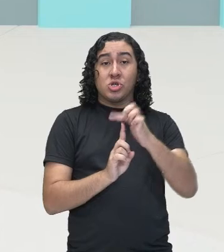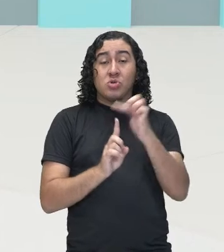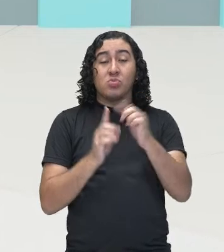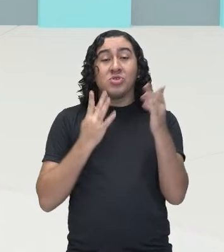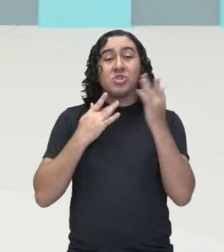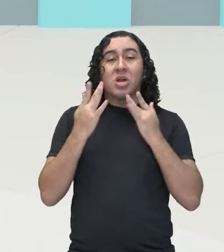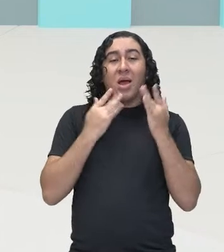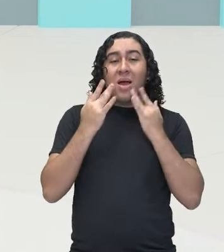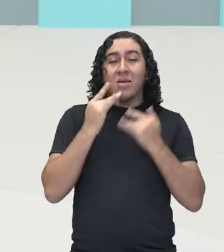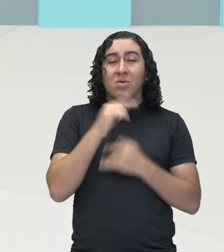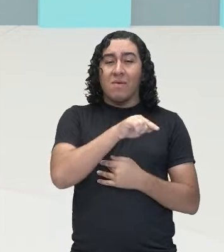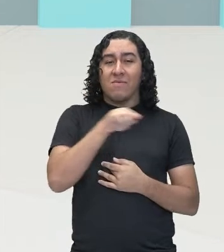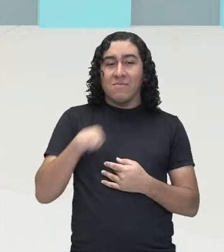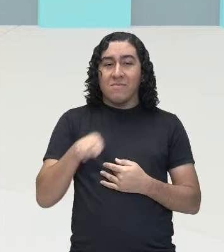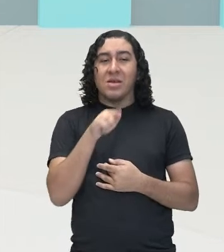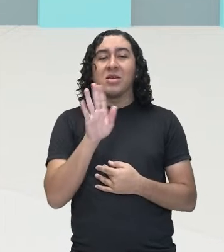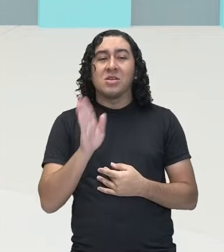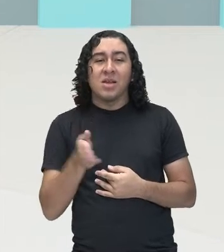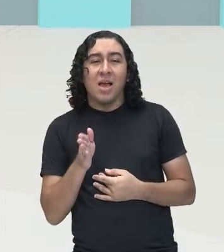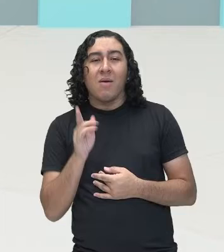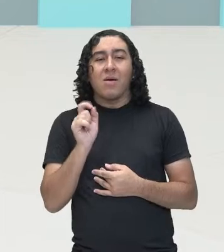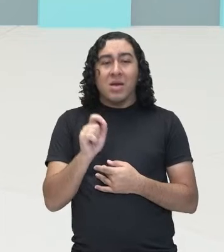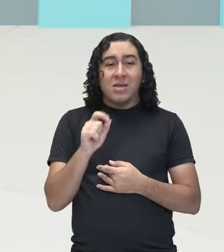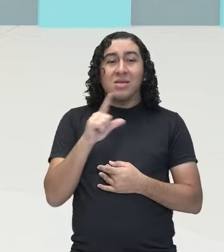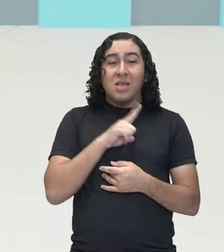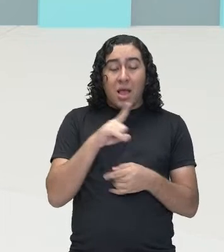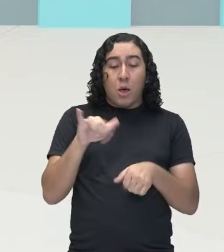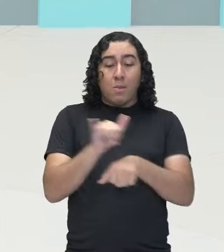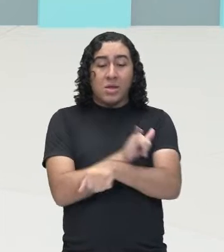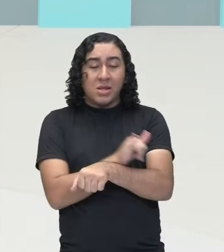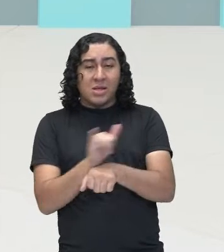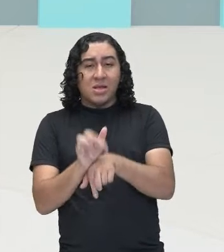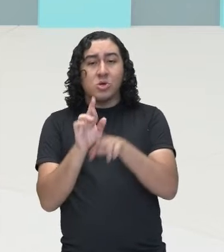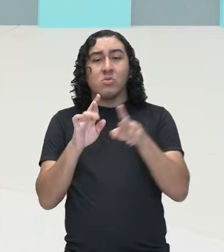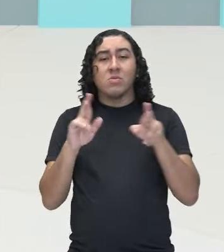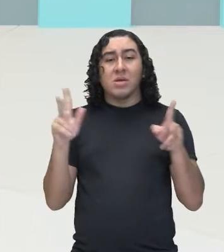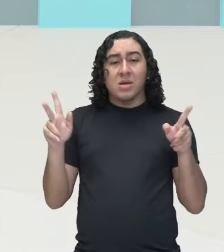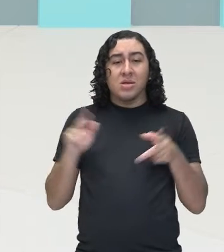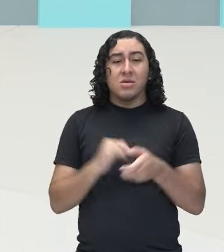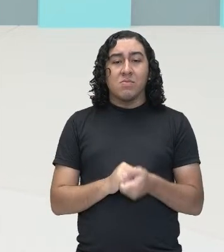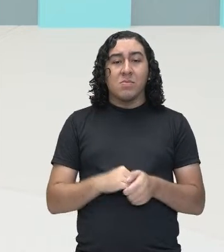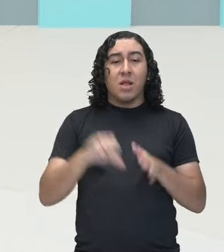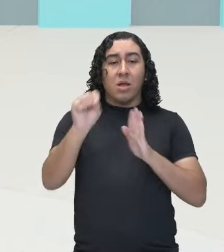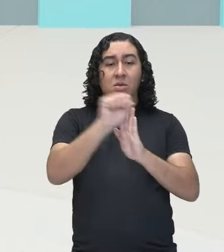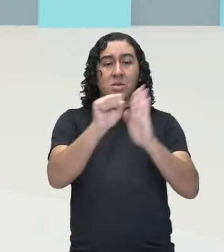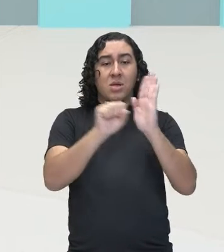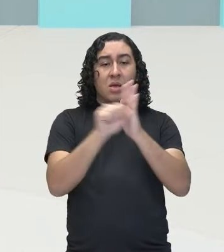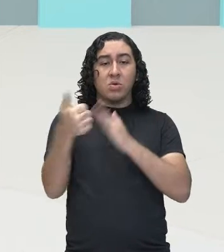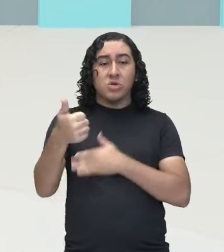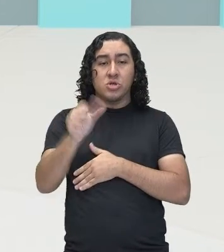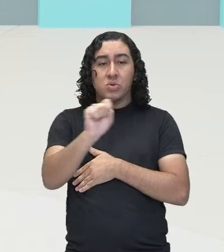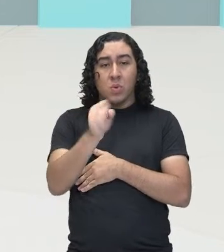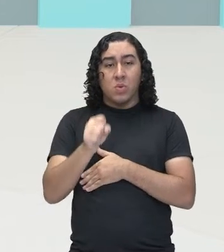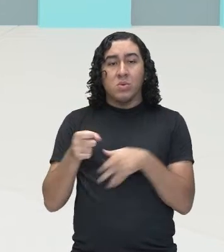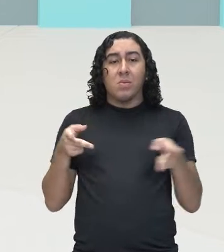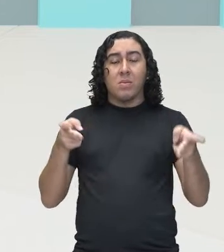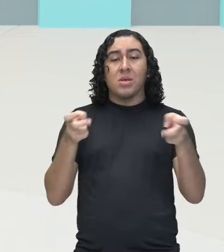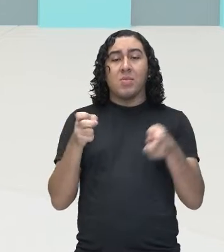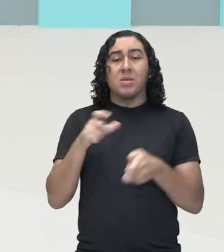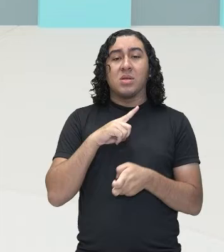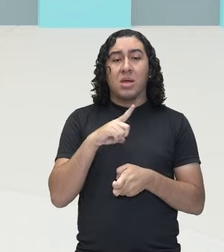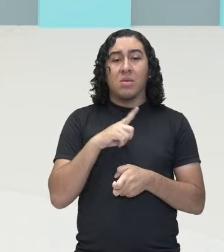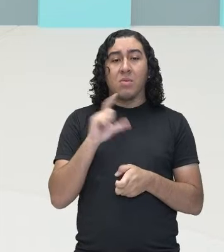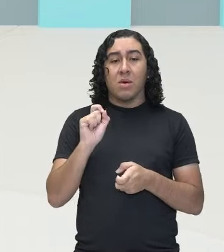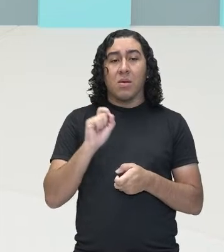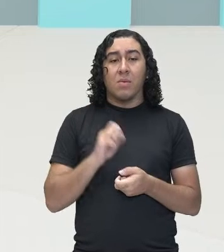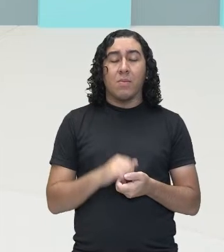que já fazia uma técnica diferente. Lá no século XVIII, como vocês podem ver aqui, existia